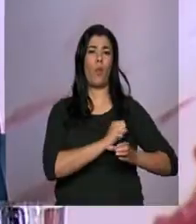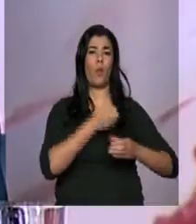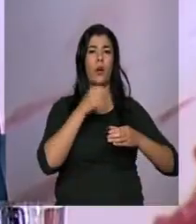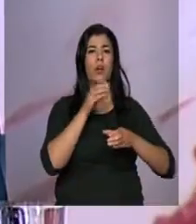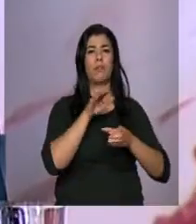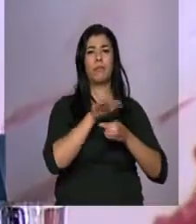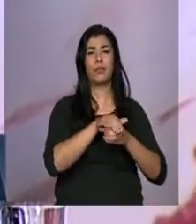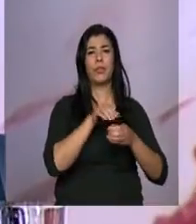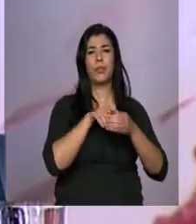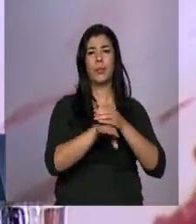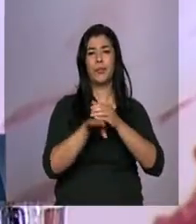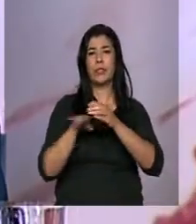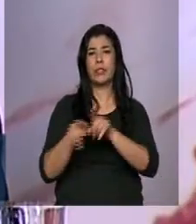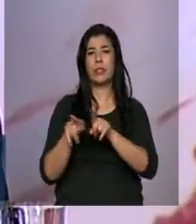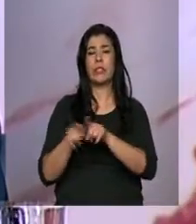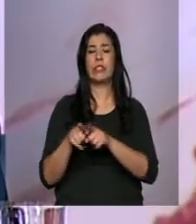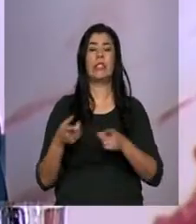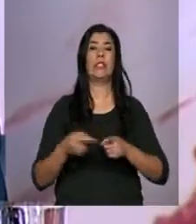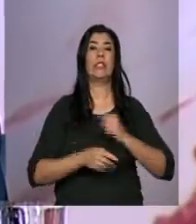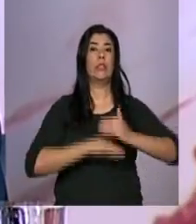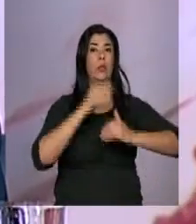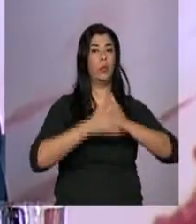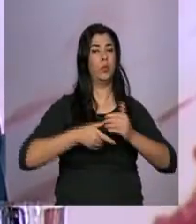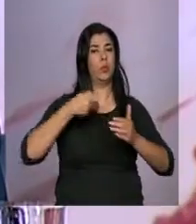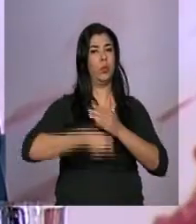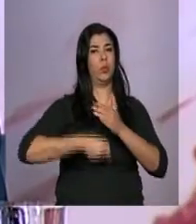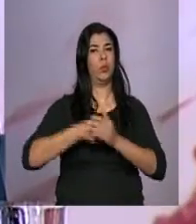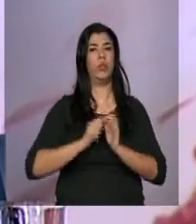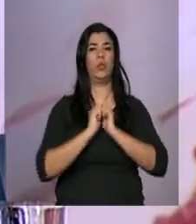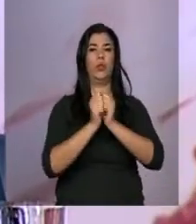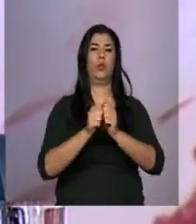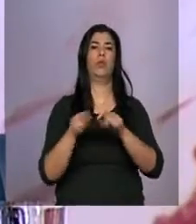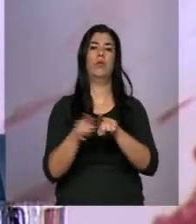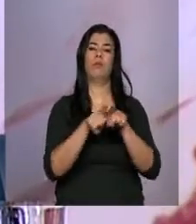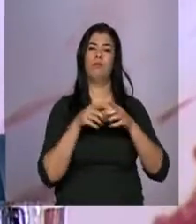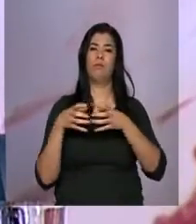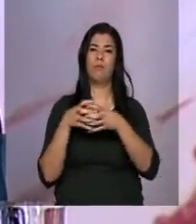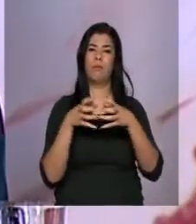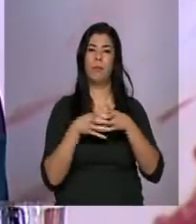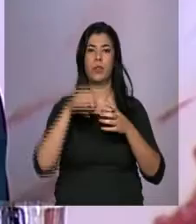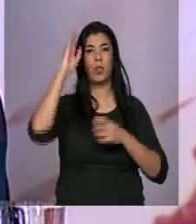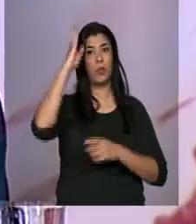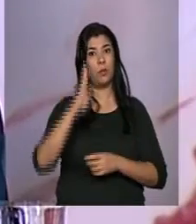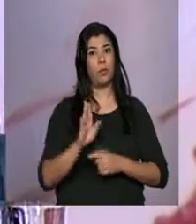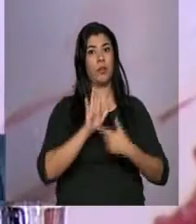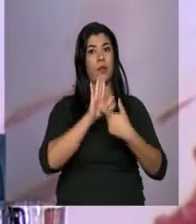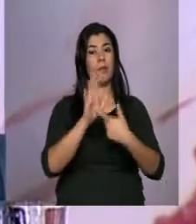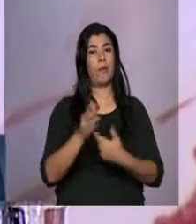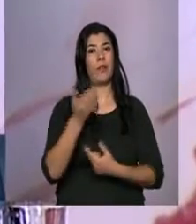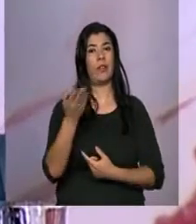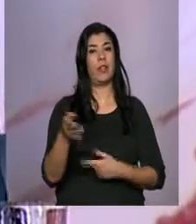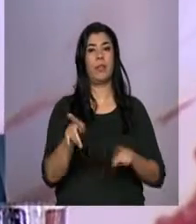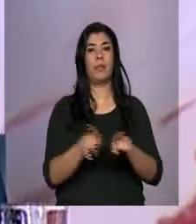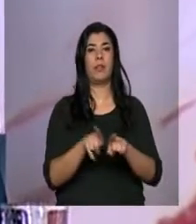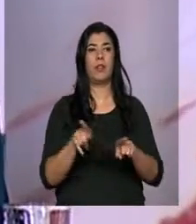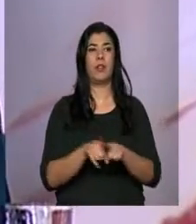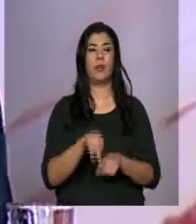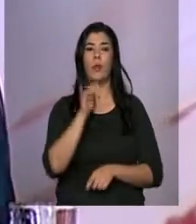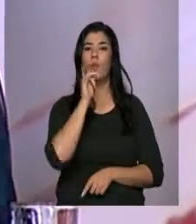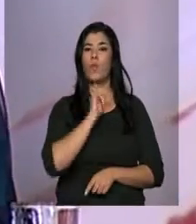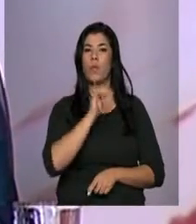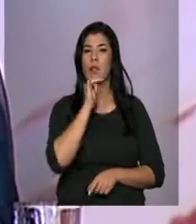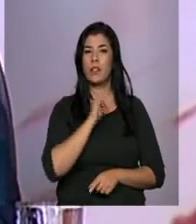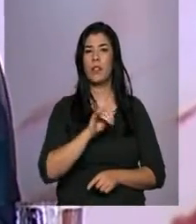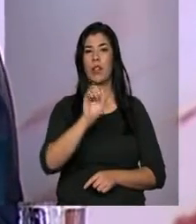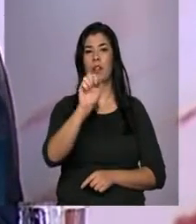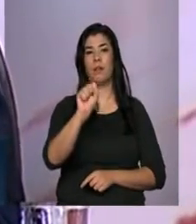um processo de militância e o mais importante é que o Brasil leva esse pedaço do SUS para os outros países também. E esse é